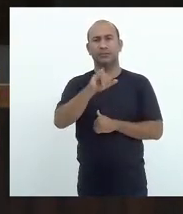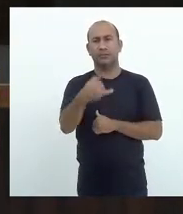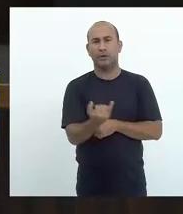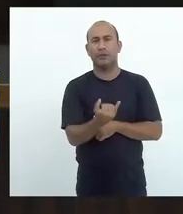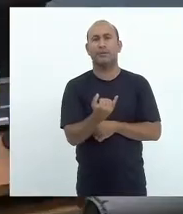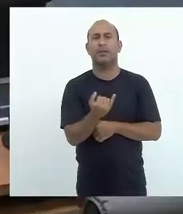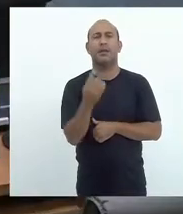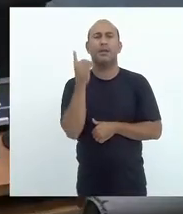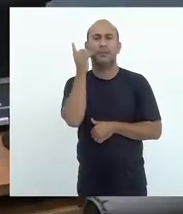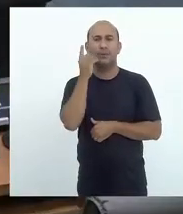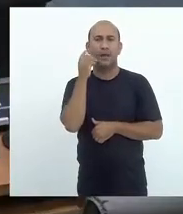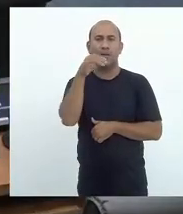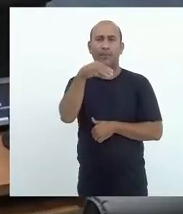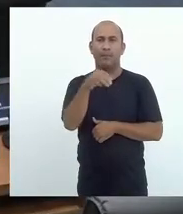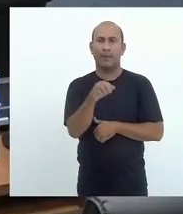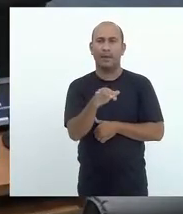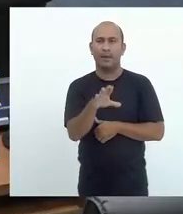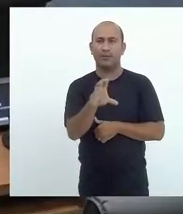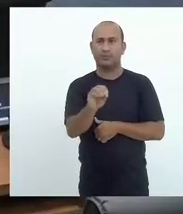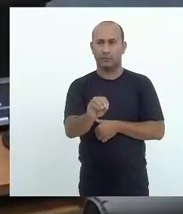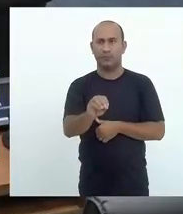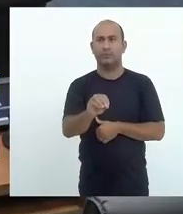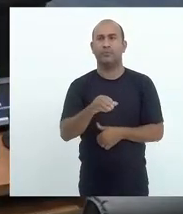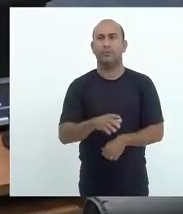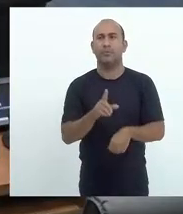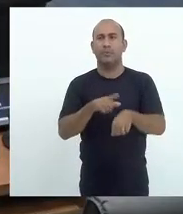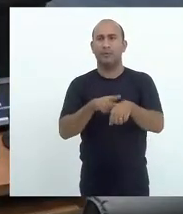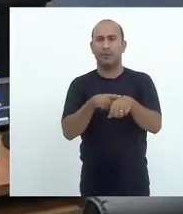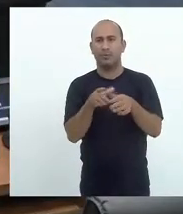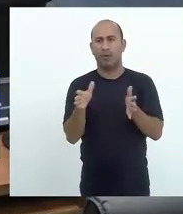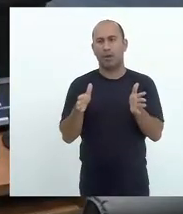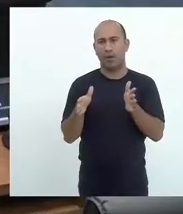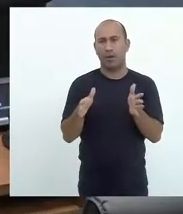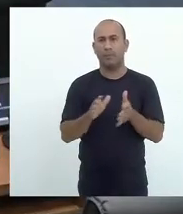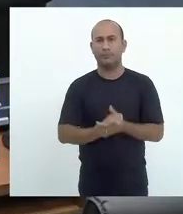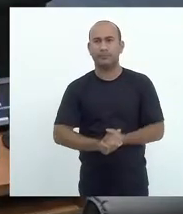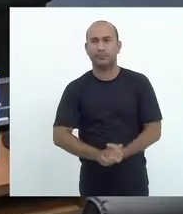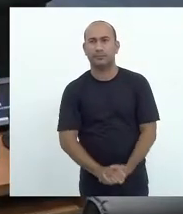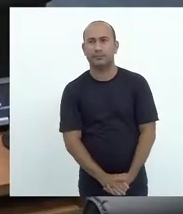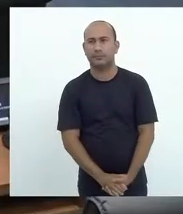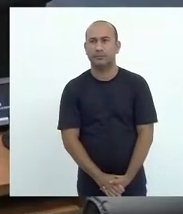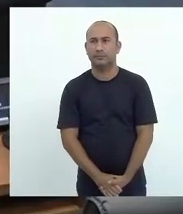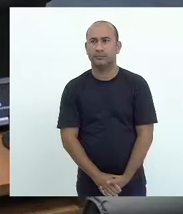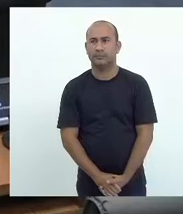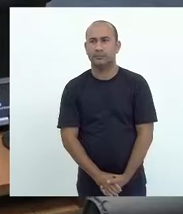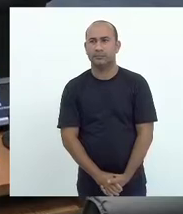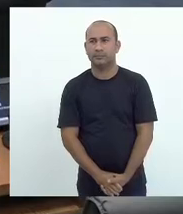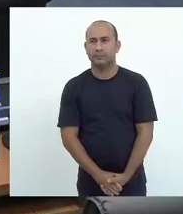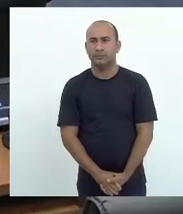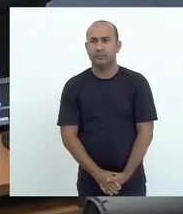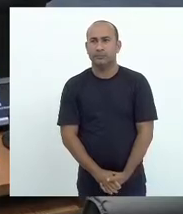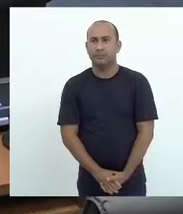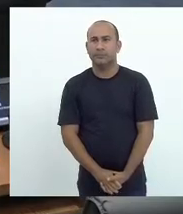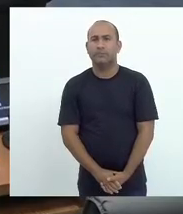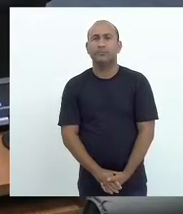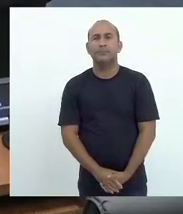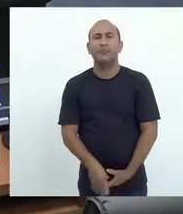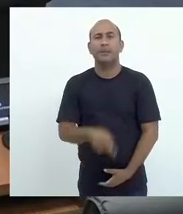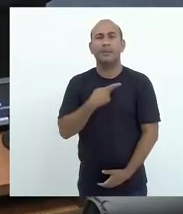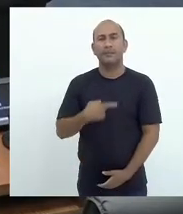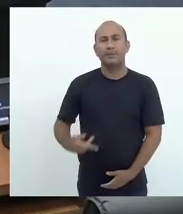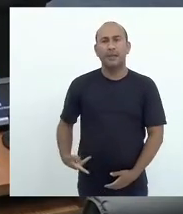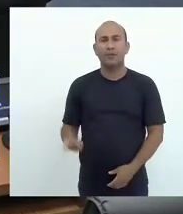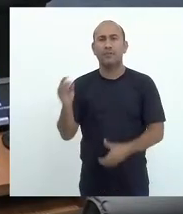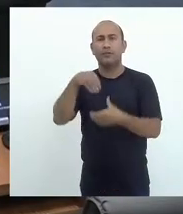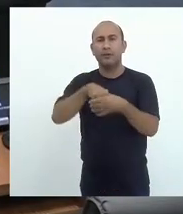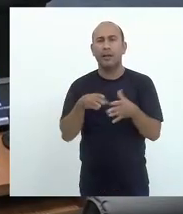Pacheco. Presidente, questão de ordem. Foi não, deputado. Foi ou não? Presidente, foi votado agora